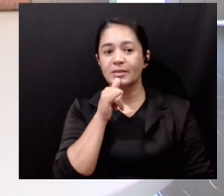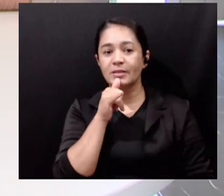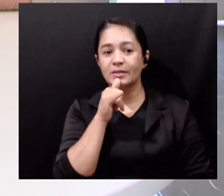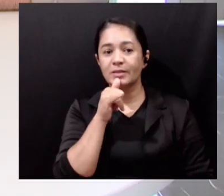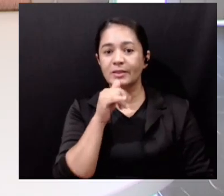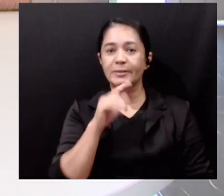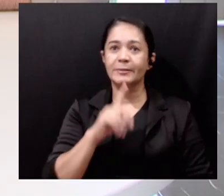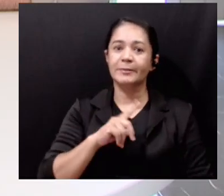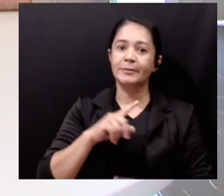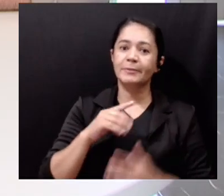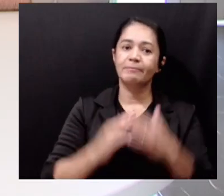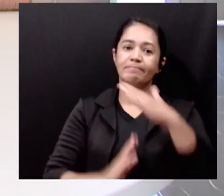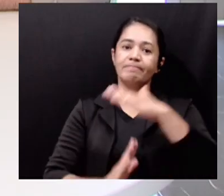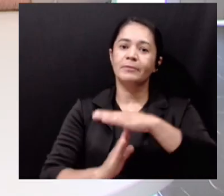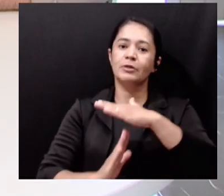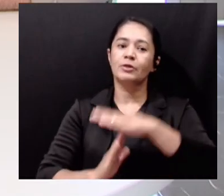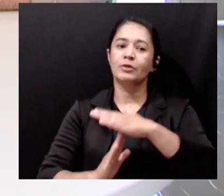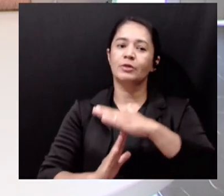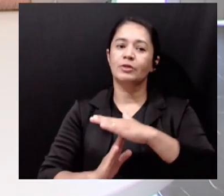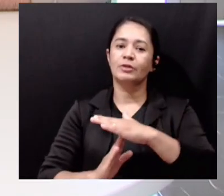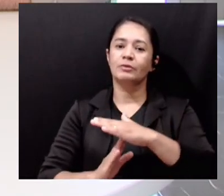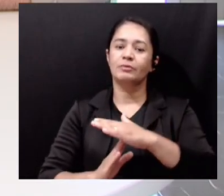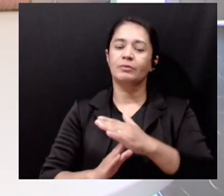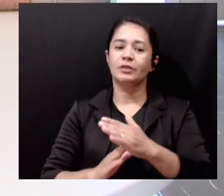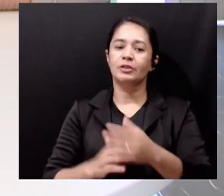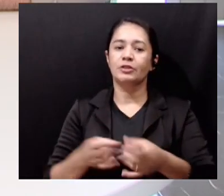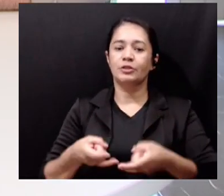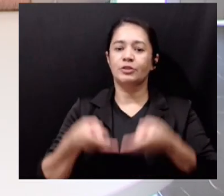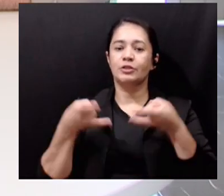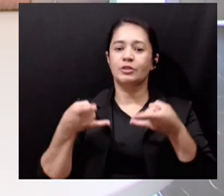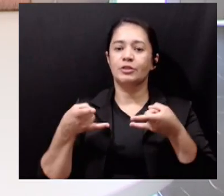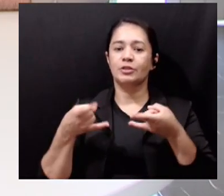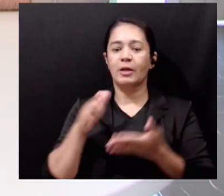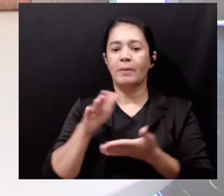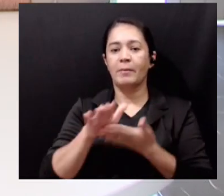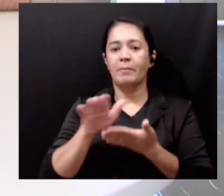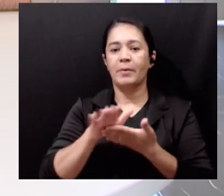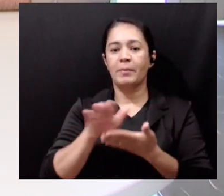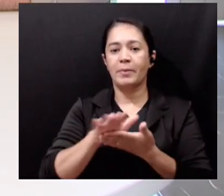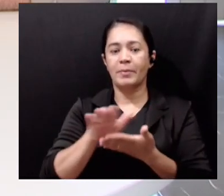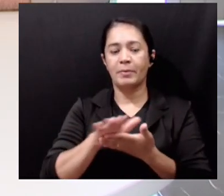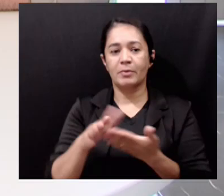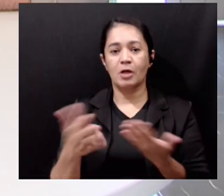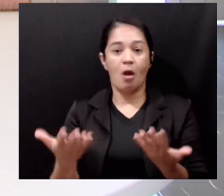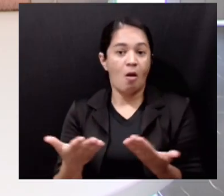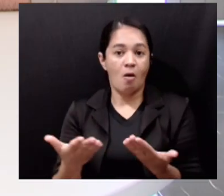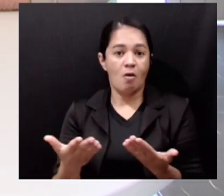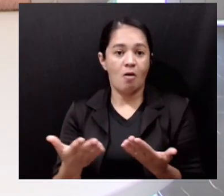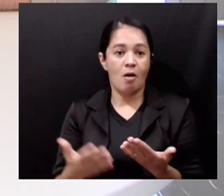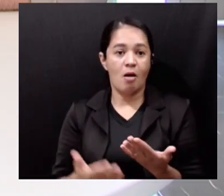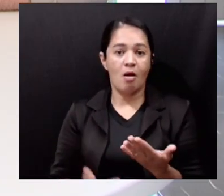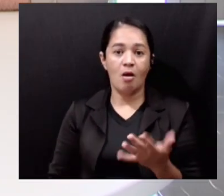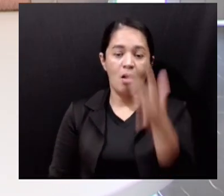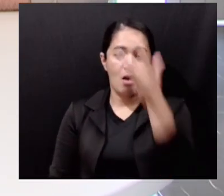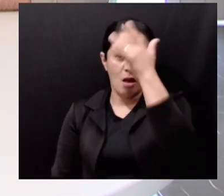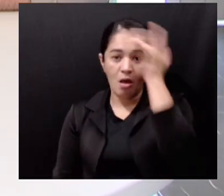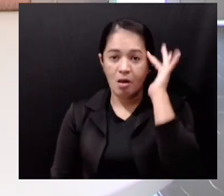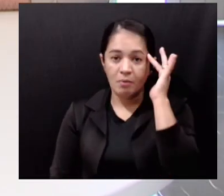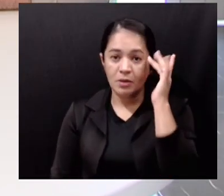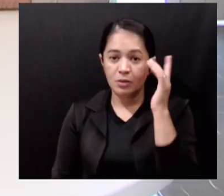para emitir cheques. Tem pessoas hoje que sequer utiliza cheque.